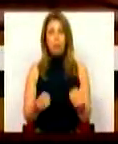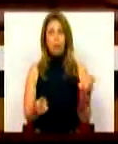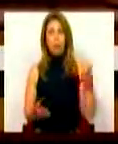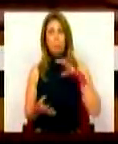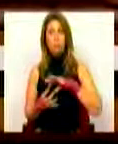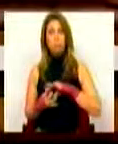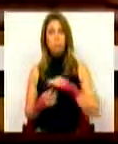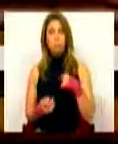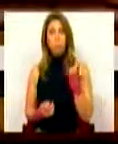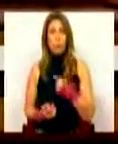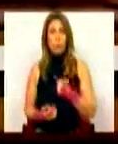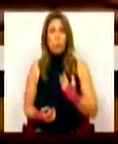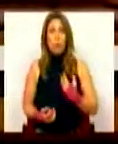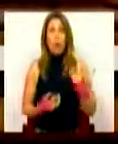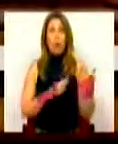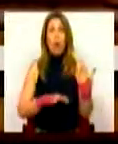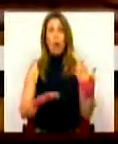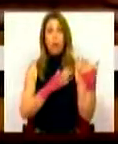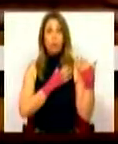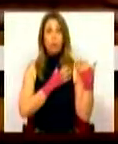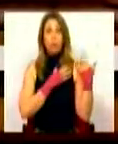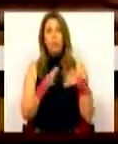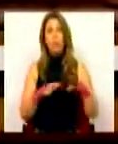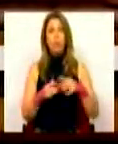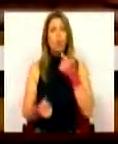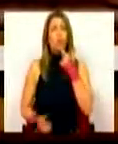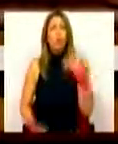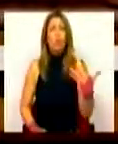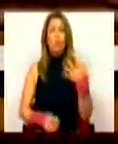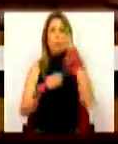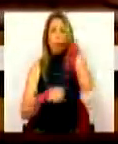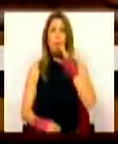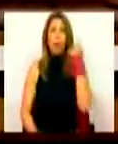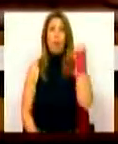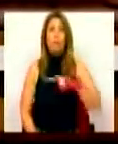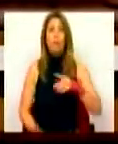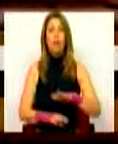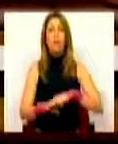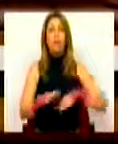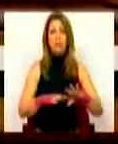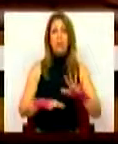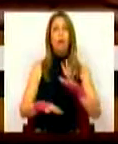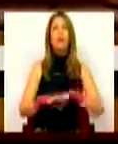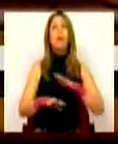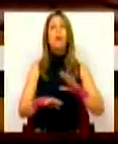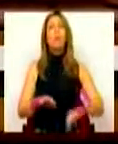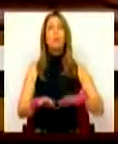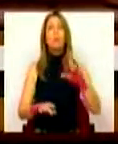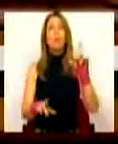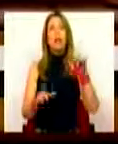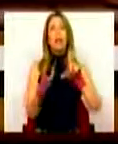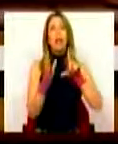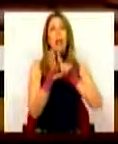respeito, creio que fizemos tudo aquilo que o Governo devia fazer. Quanto à questão da lei de política